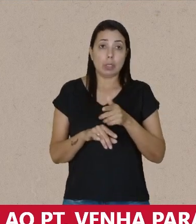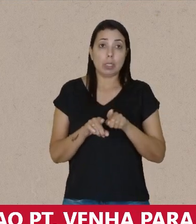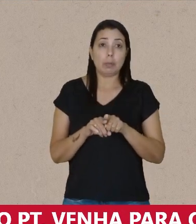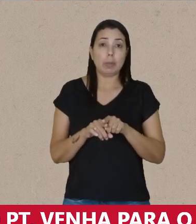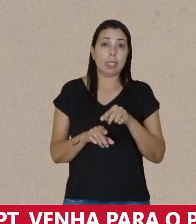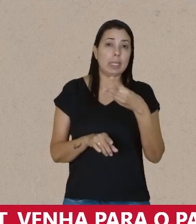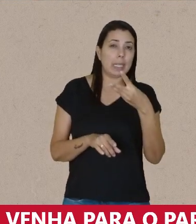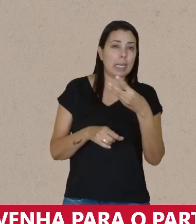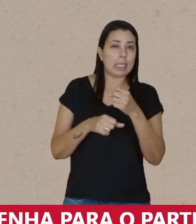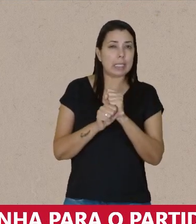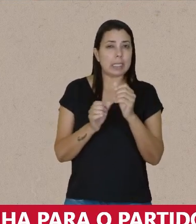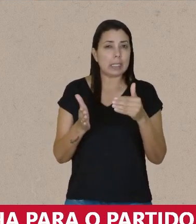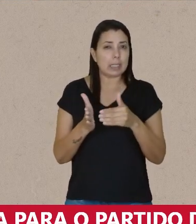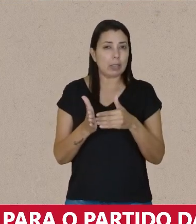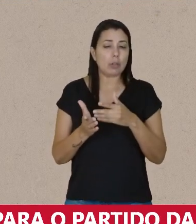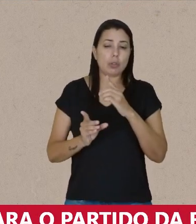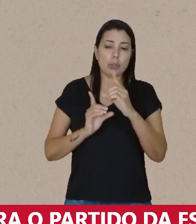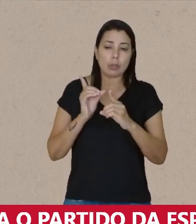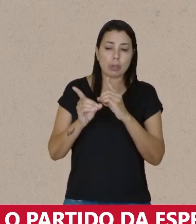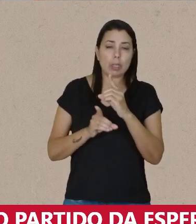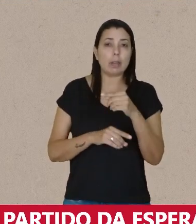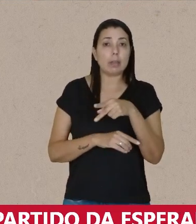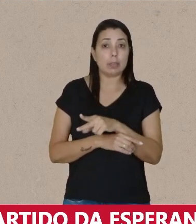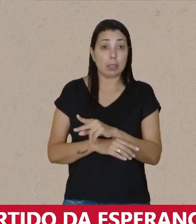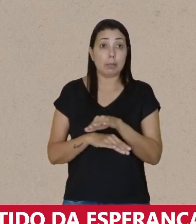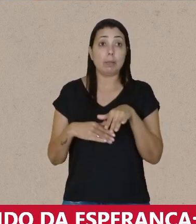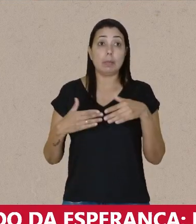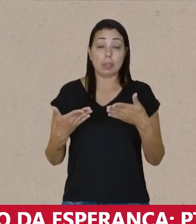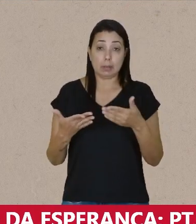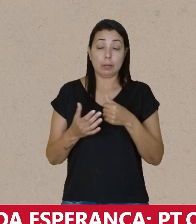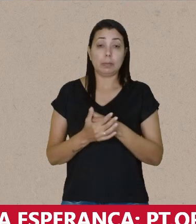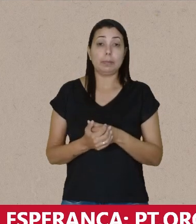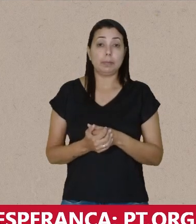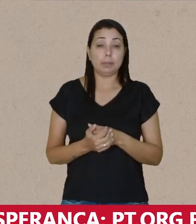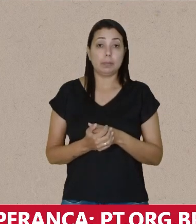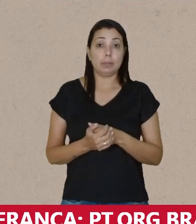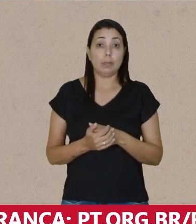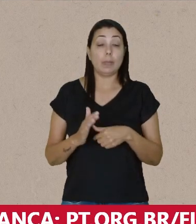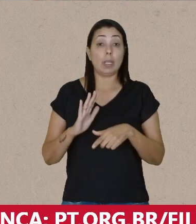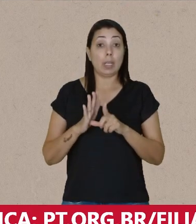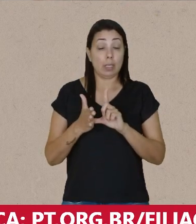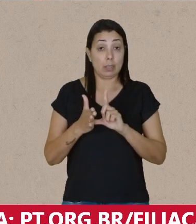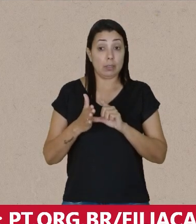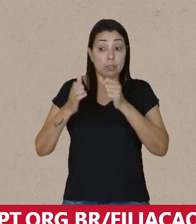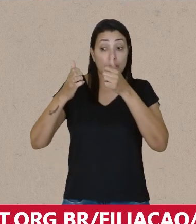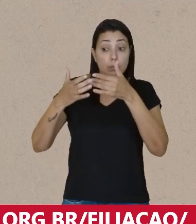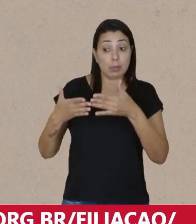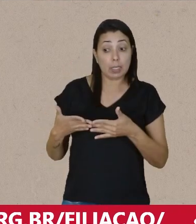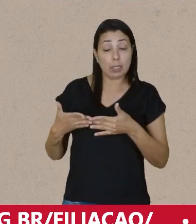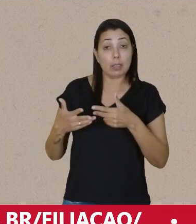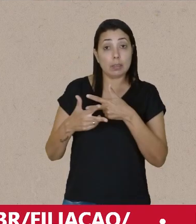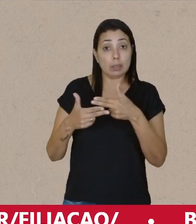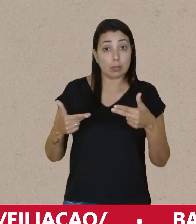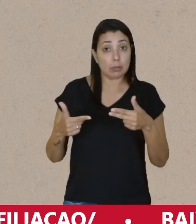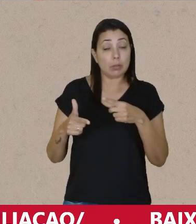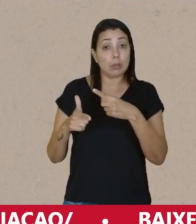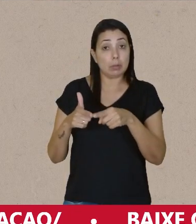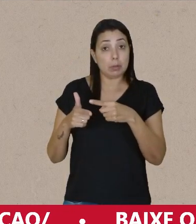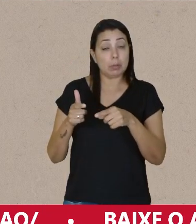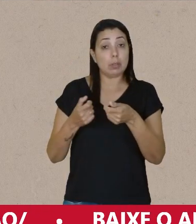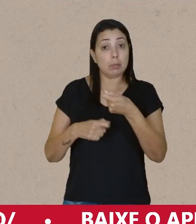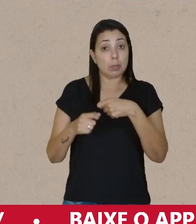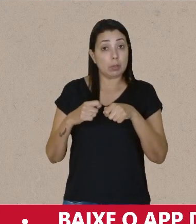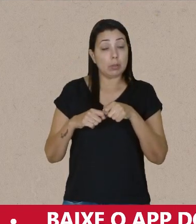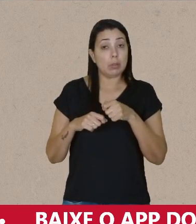uns 3 anos para cá a gente vem conversando sobre isso. Então, antes da gente falar sobre essas questões da crise econômica, eu